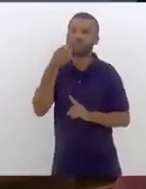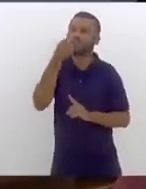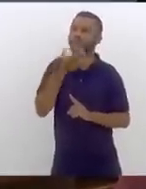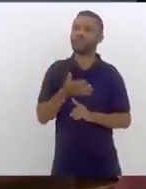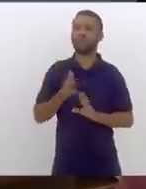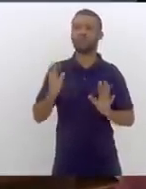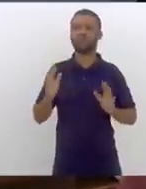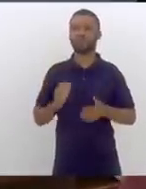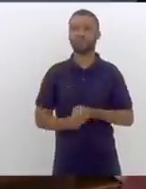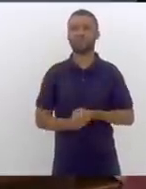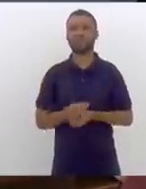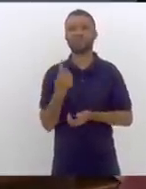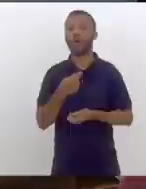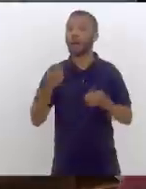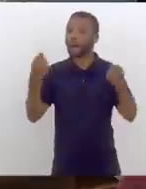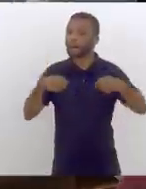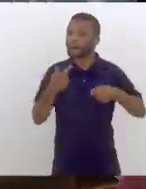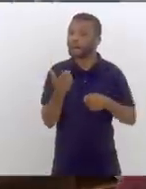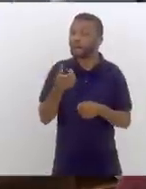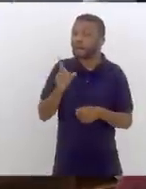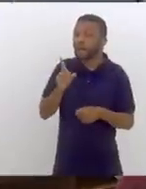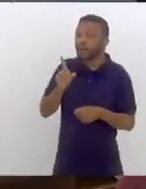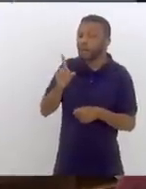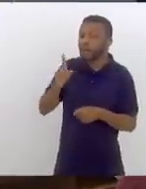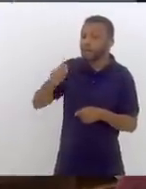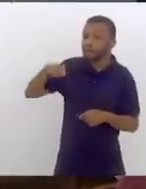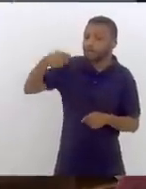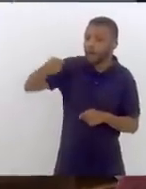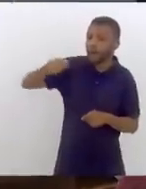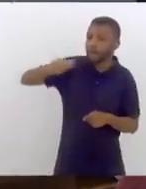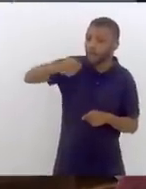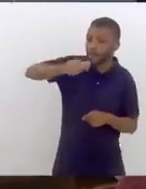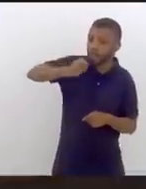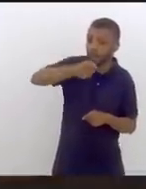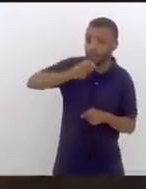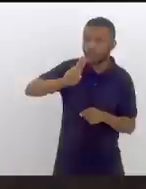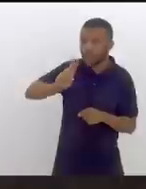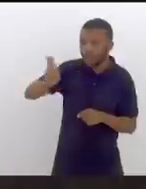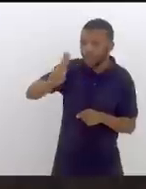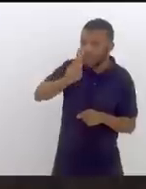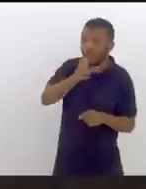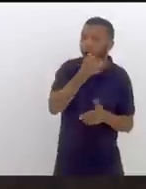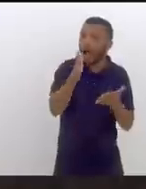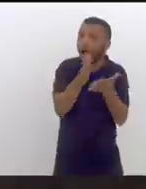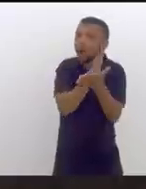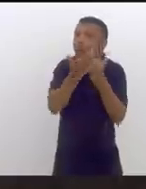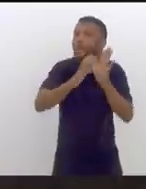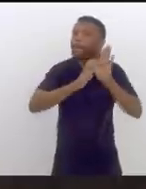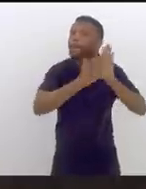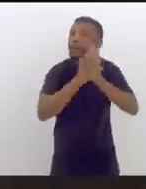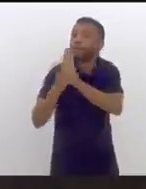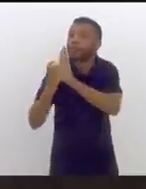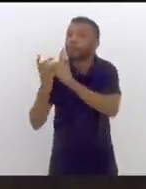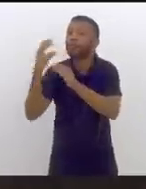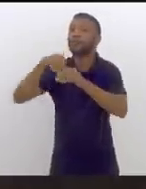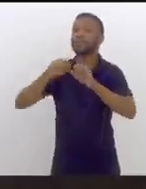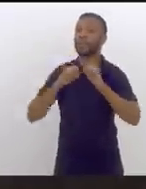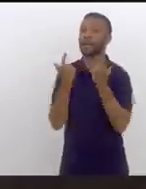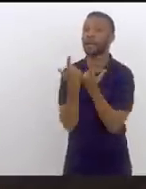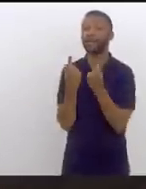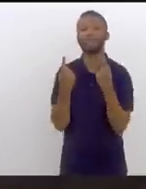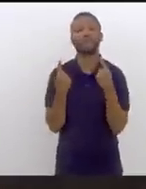nós precisamos dar nomes aos bois for alguns partidos dentro desta casa que ficaram